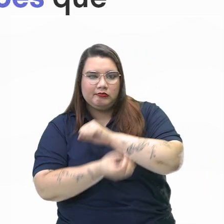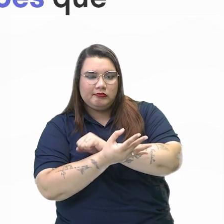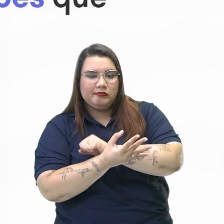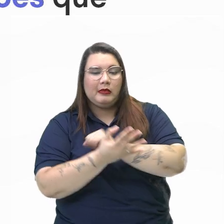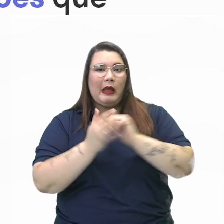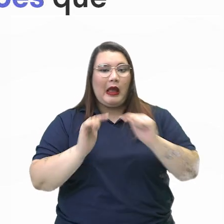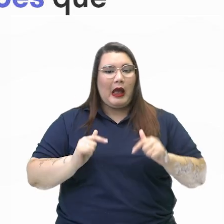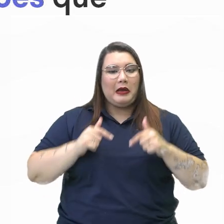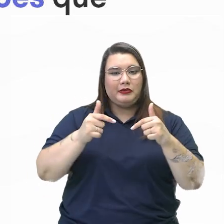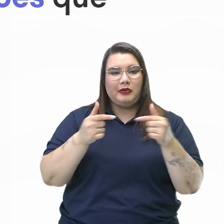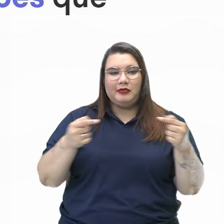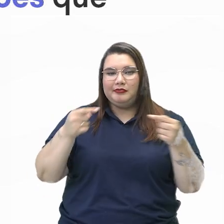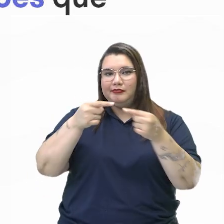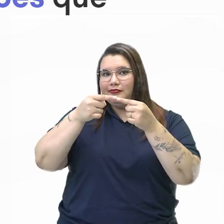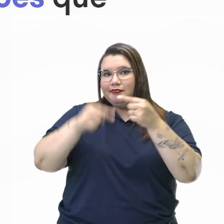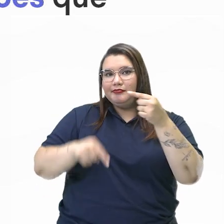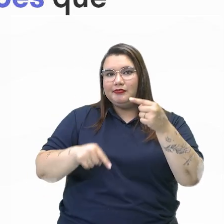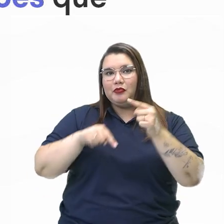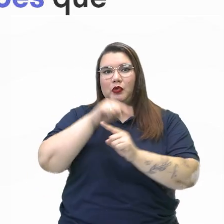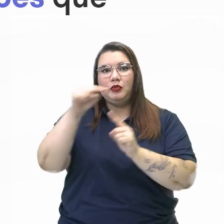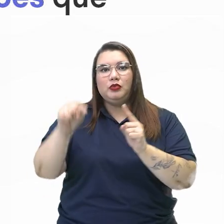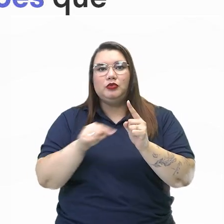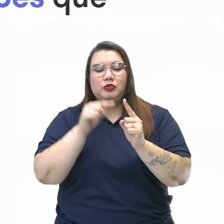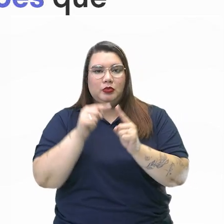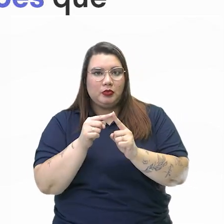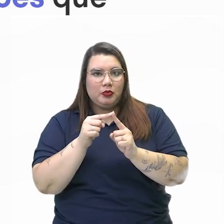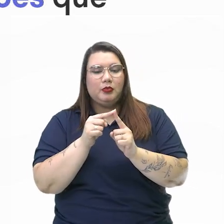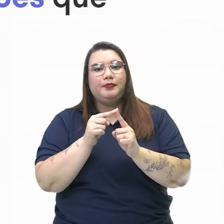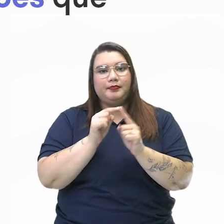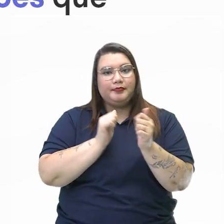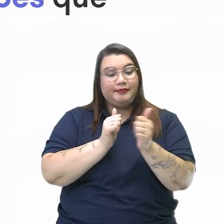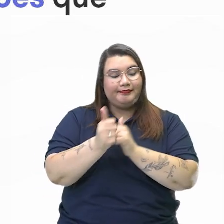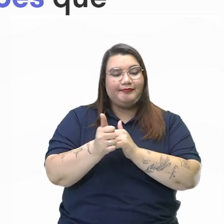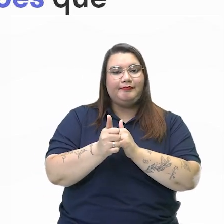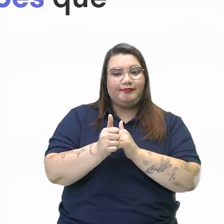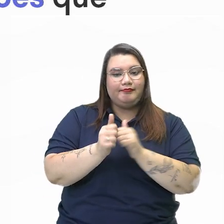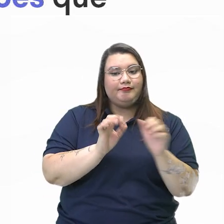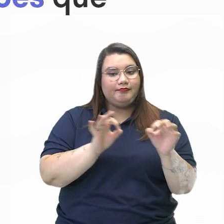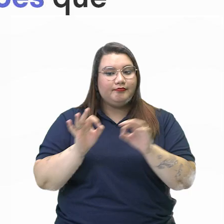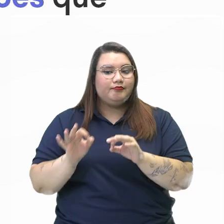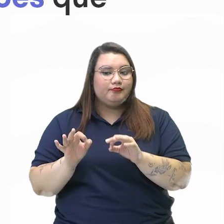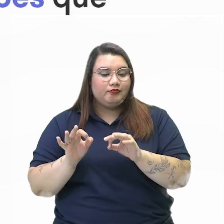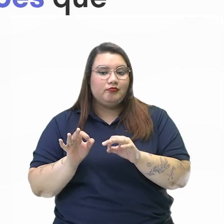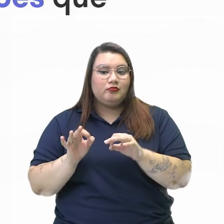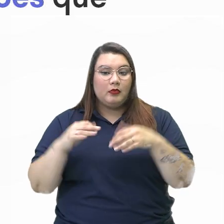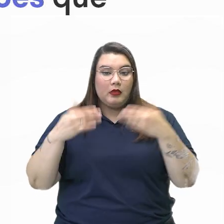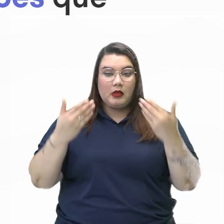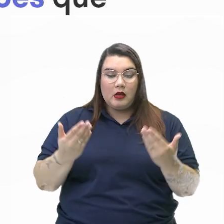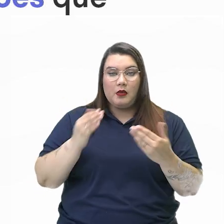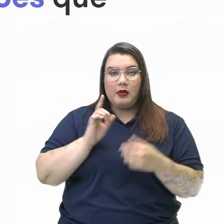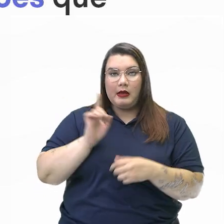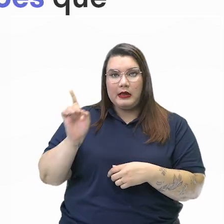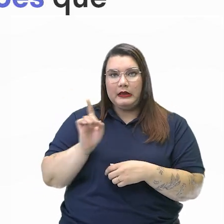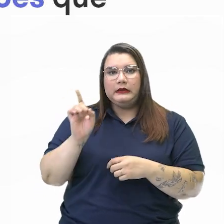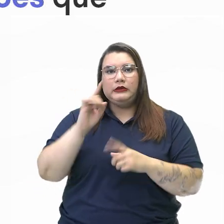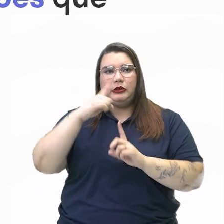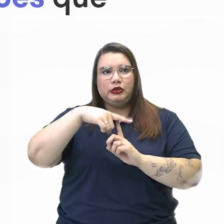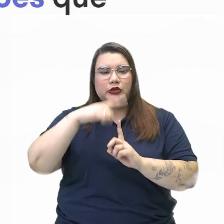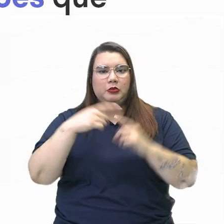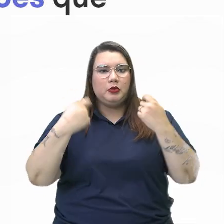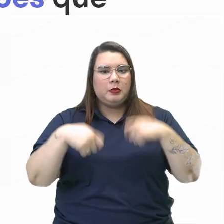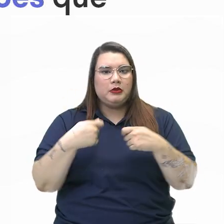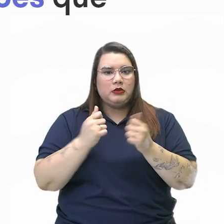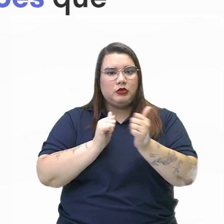nada coincidem com objetivos do esporte, né? Então, o fair play, que é esse jogo honesto, esse jogo